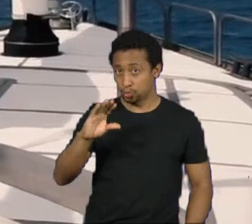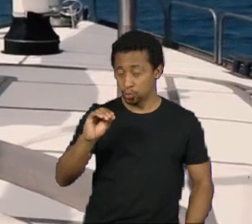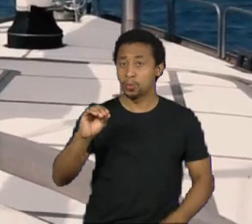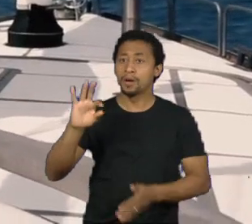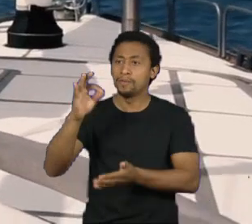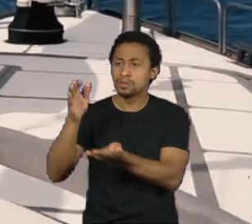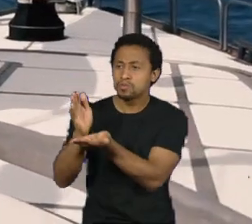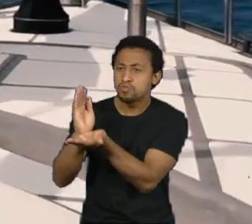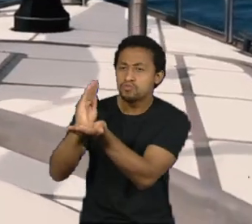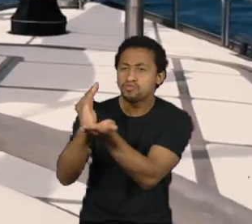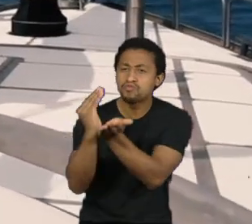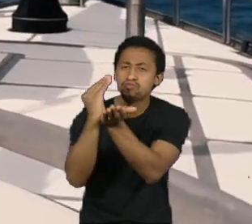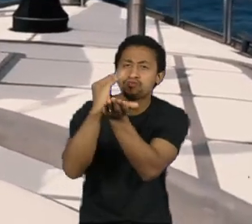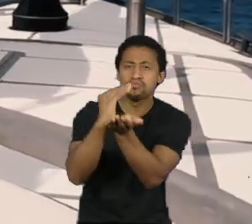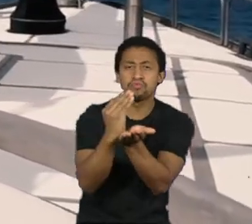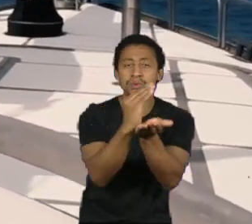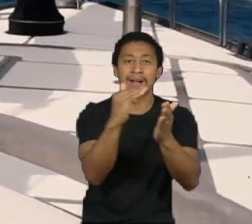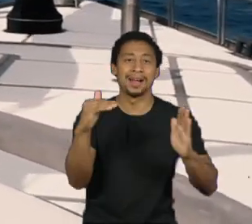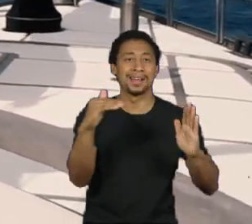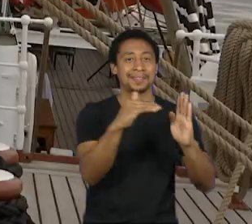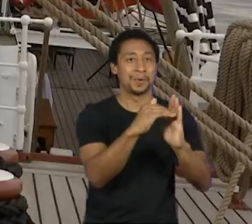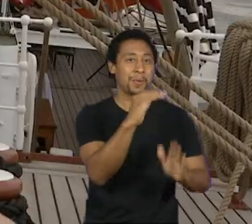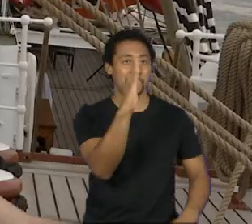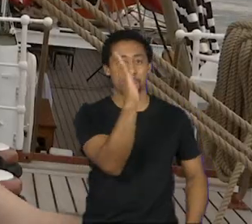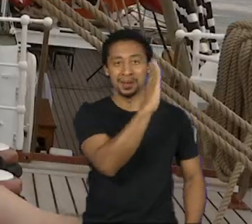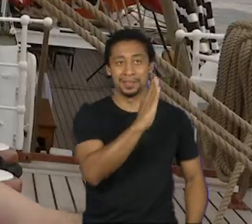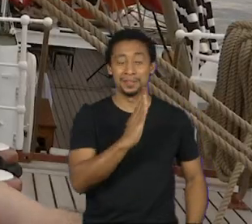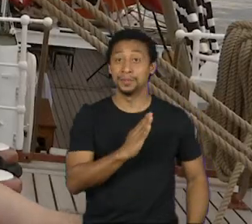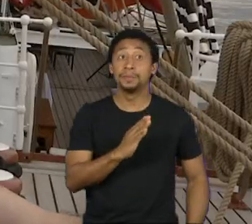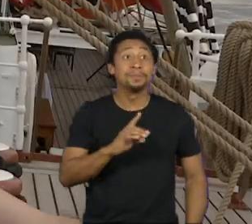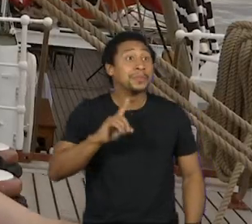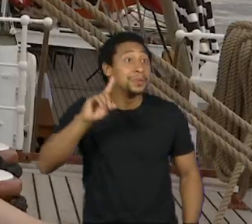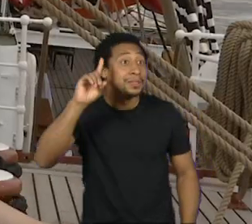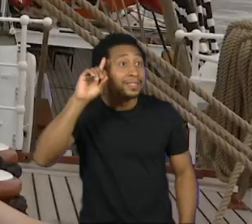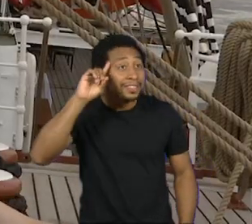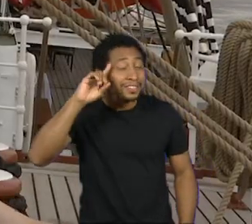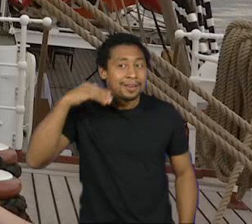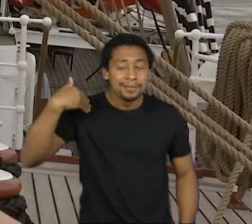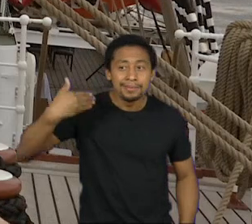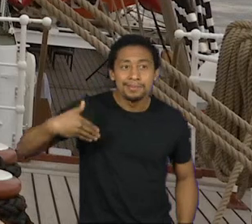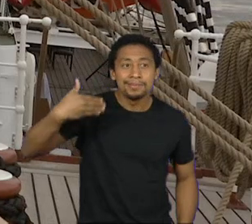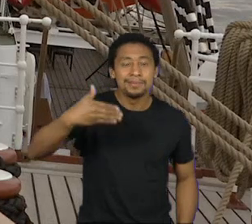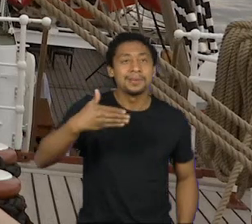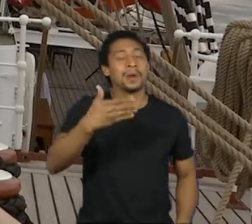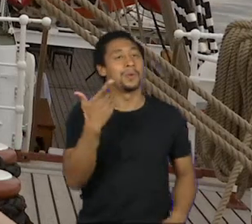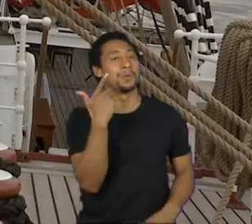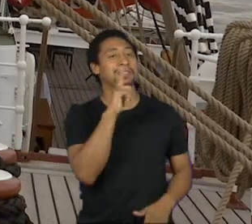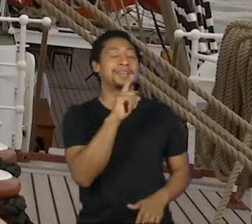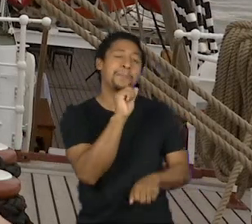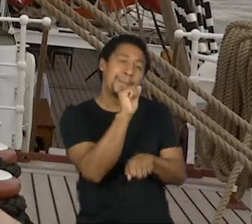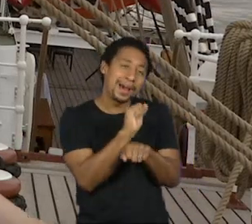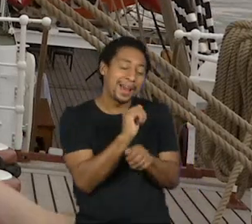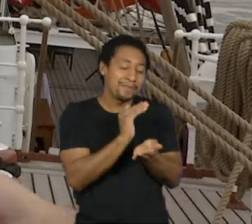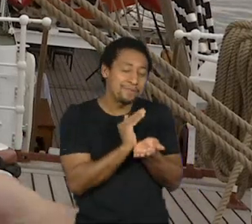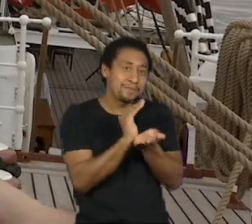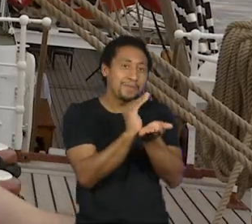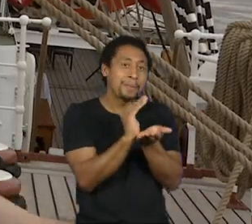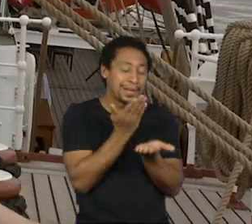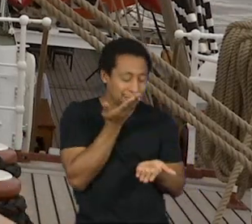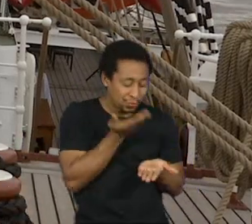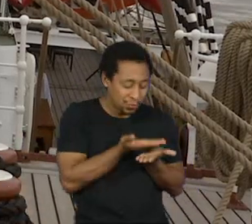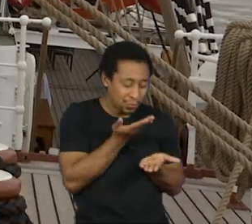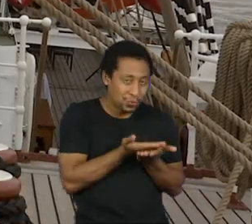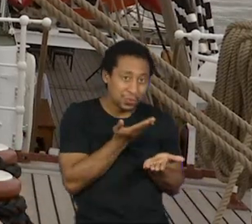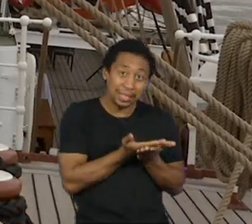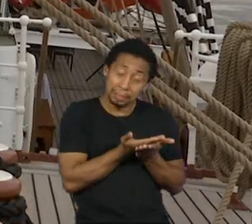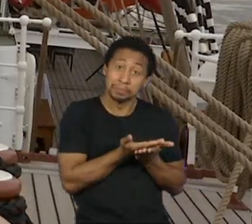brasileira. Foram muitos dias, eu tive a chance de fazer algumas paradas ao longo do caminho, inclusive para terminar meus estudos, porque eu estava fazendo